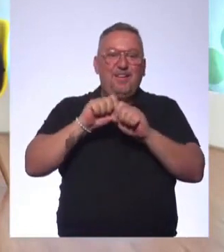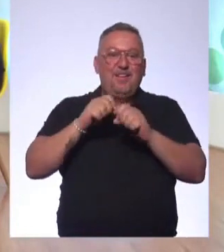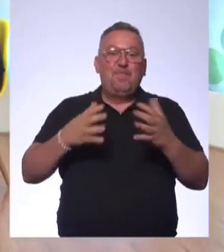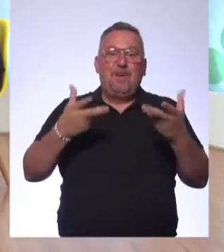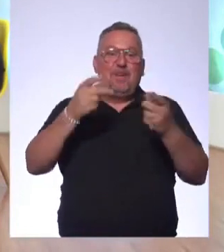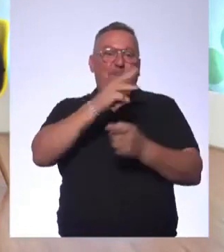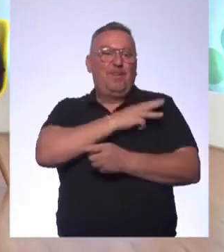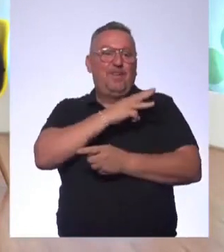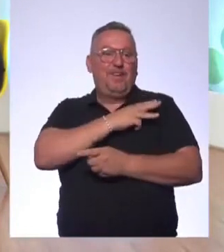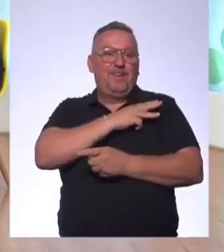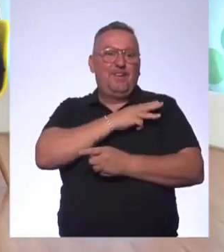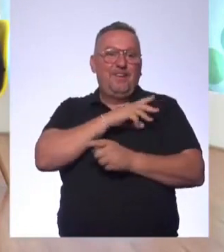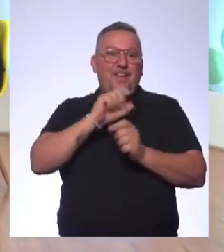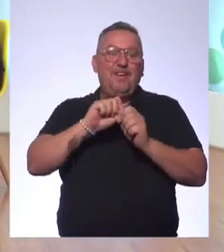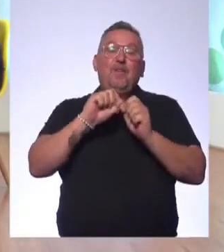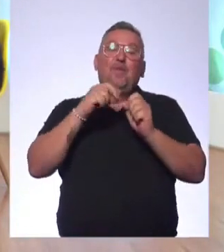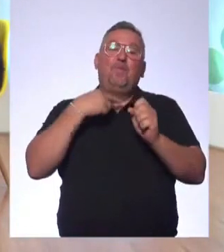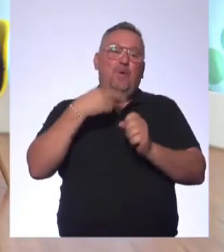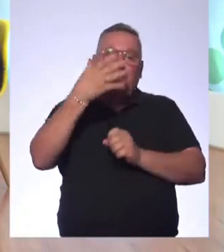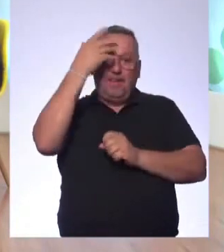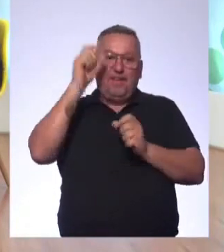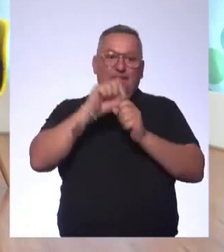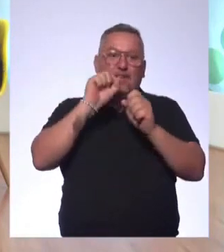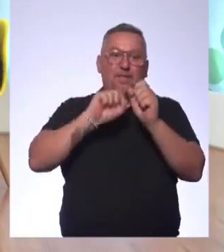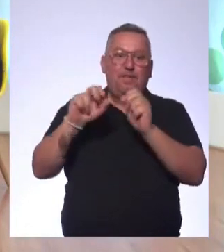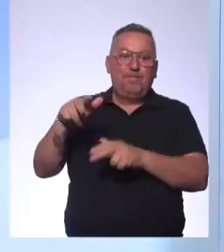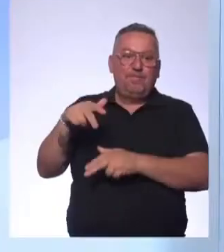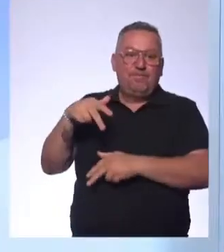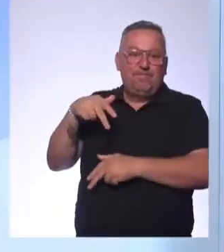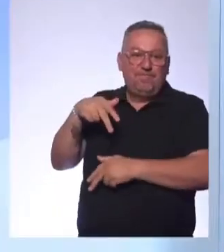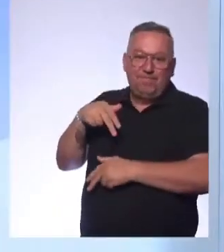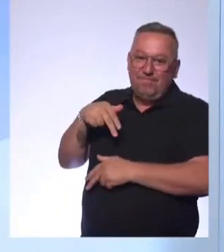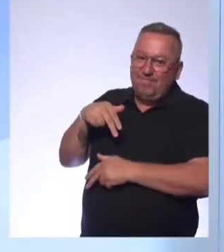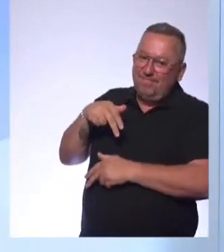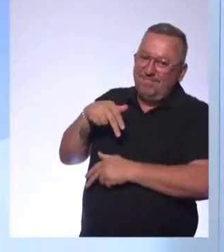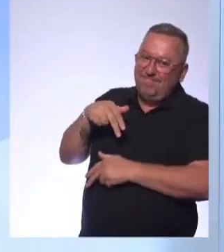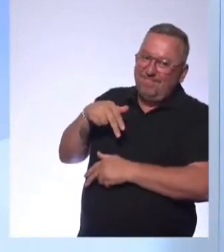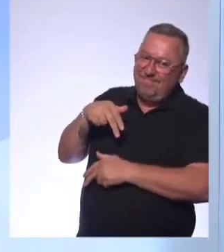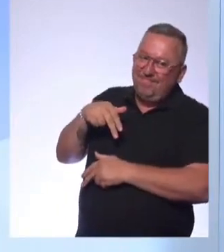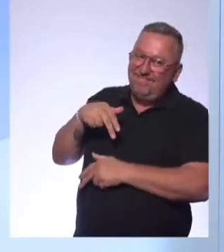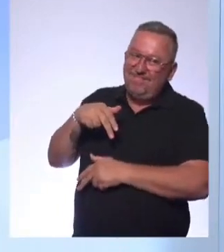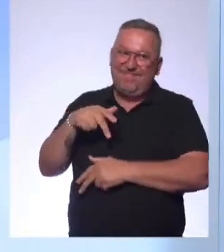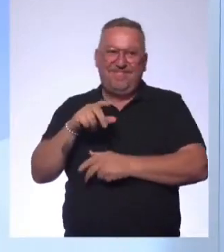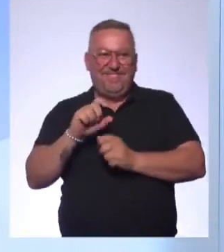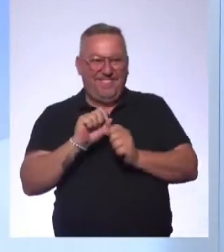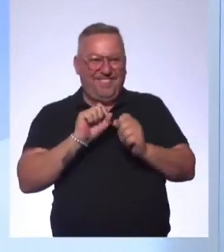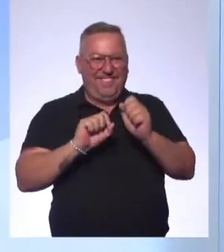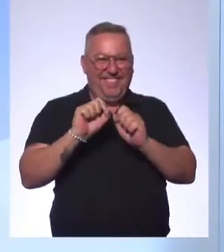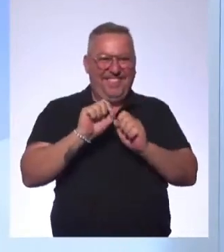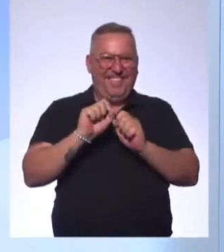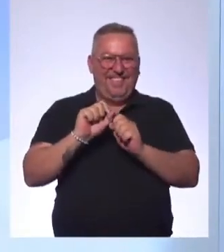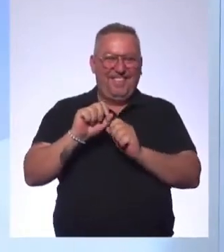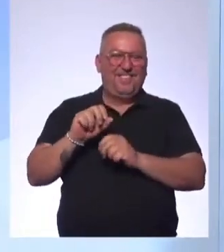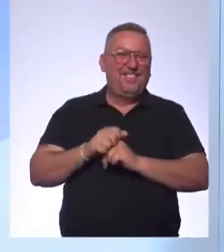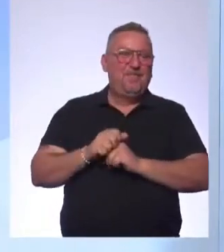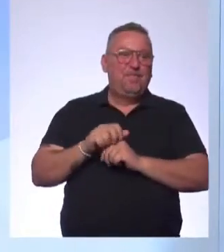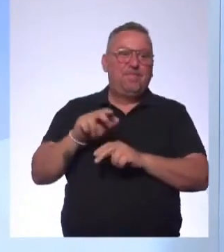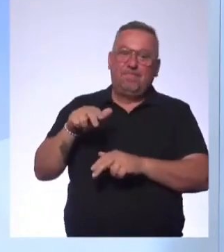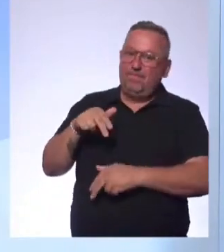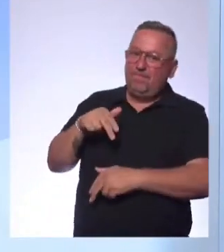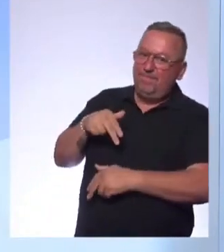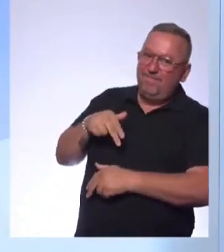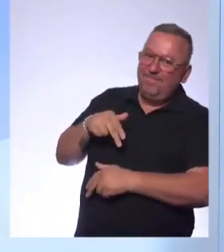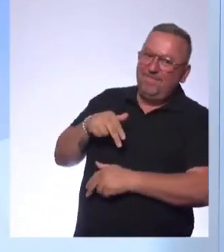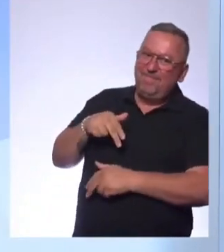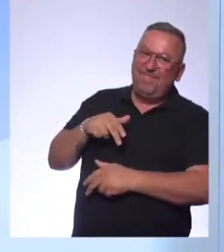do Sidney aqui, ó. E eu não podia deixar da gente aqui, ó, trava na beleza, hein, Sidney? Como é, Fabi? É o trava na beleza, Trava tem na